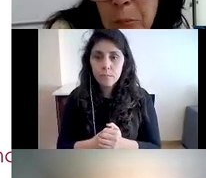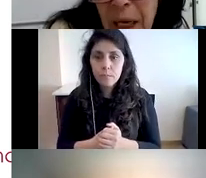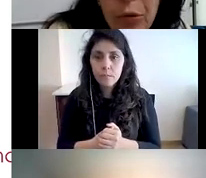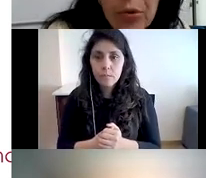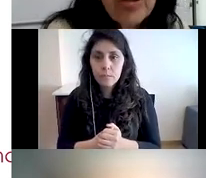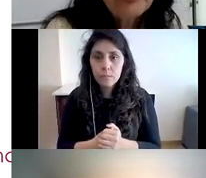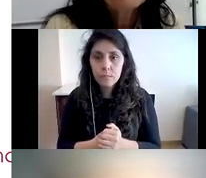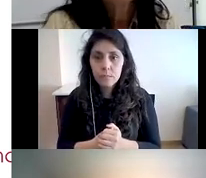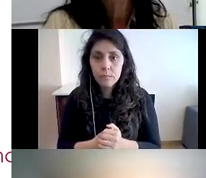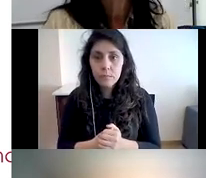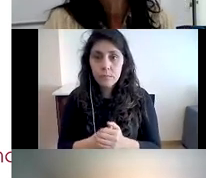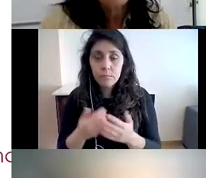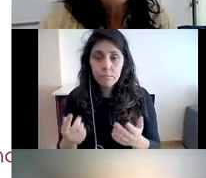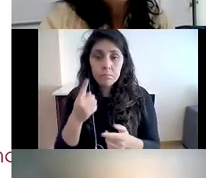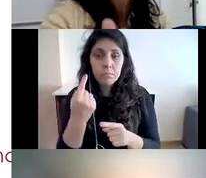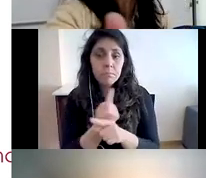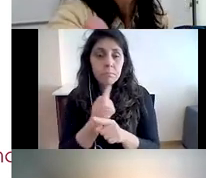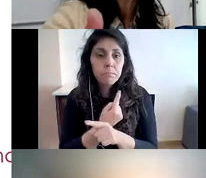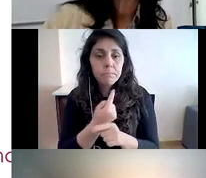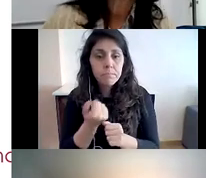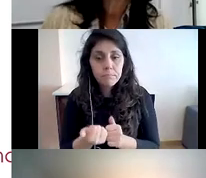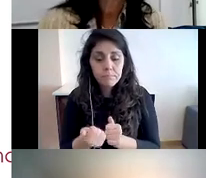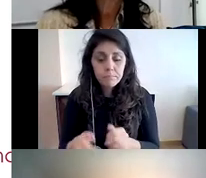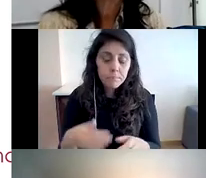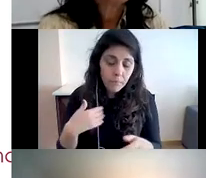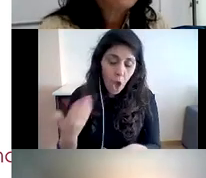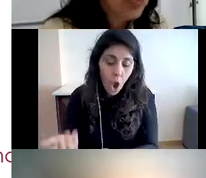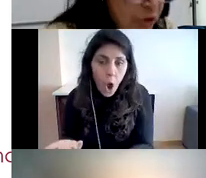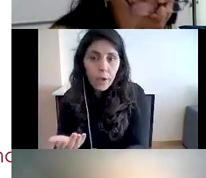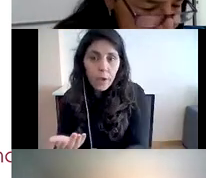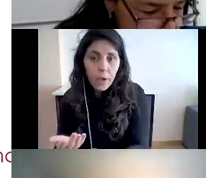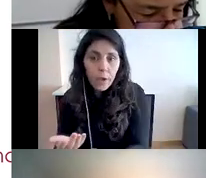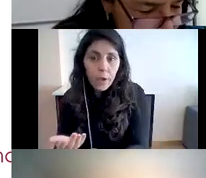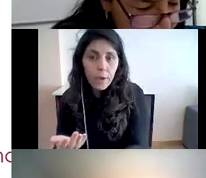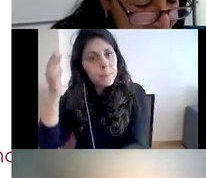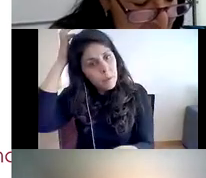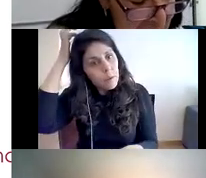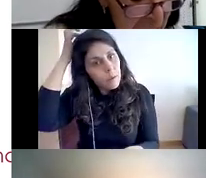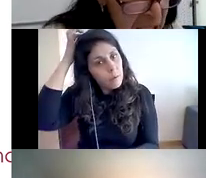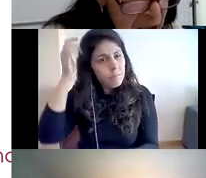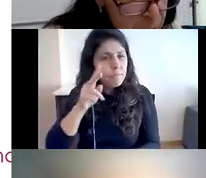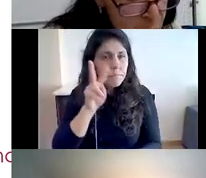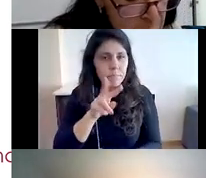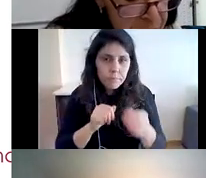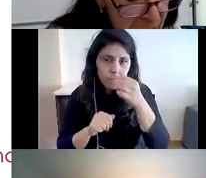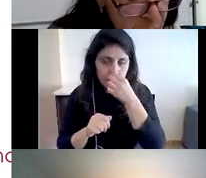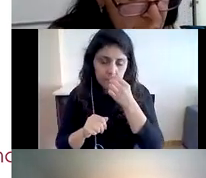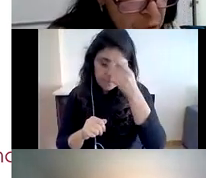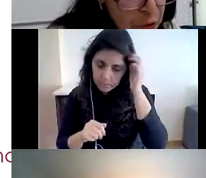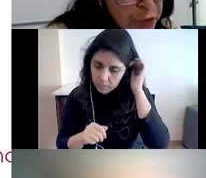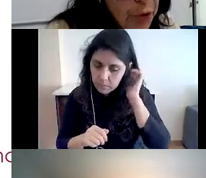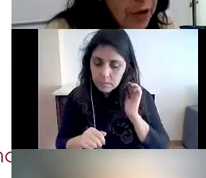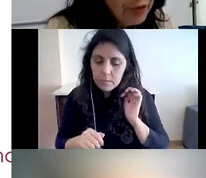Um aspecto que está agora neste diapositivo que está aí na tela. No ano